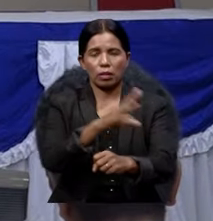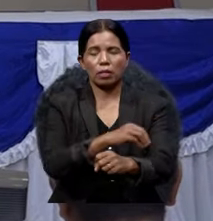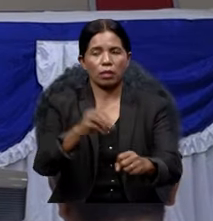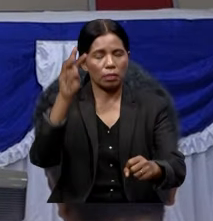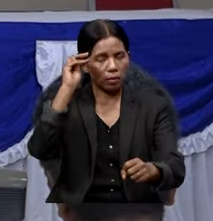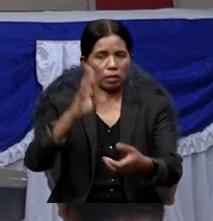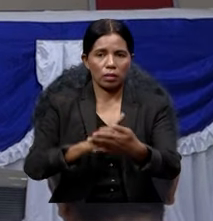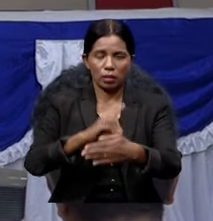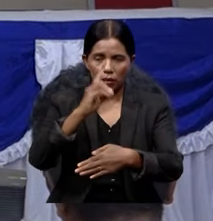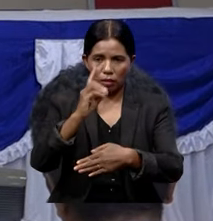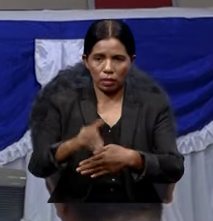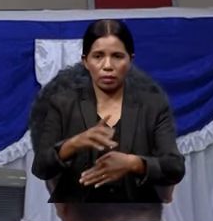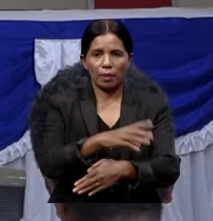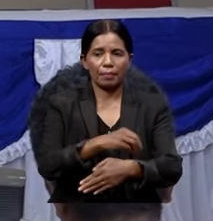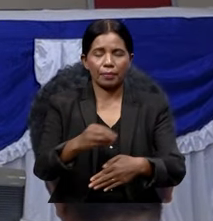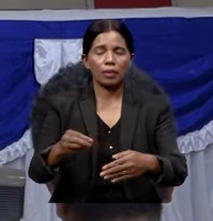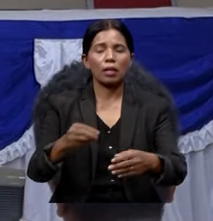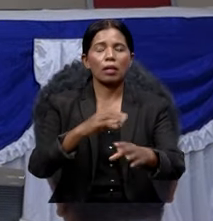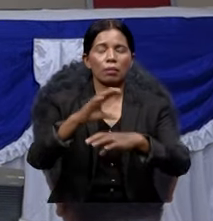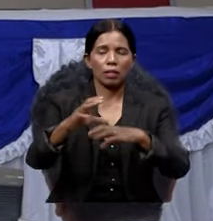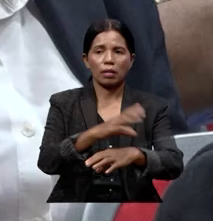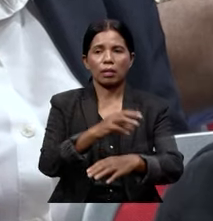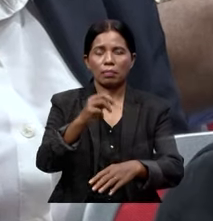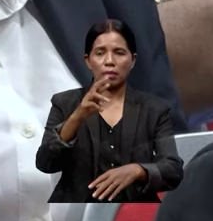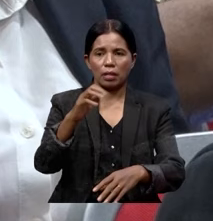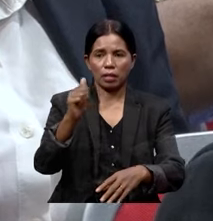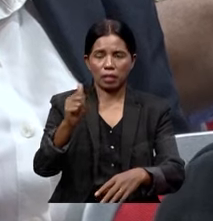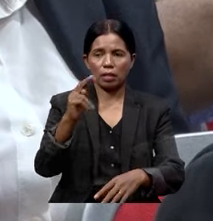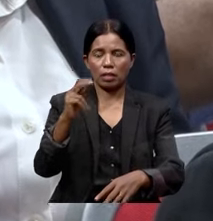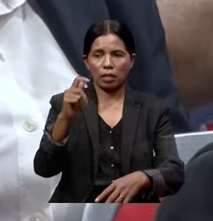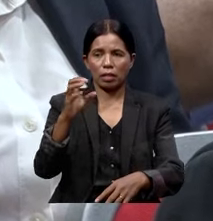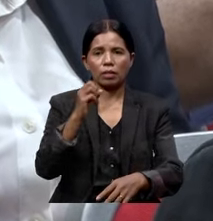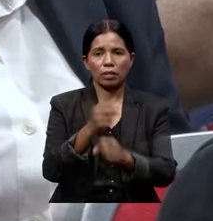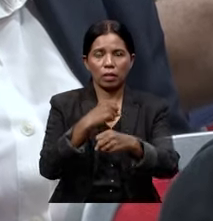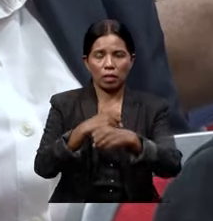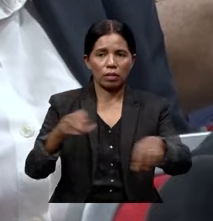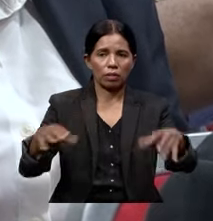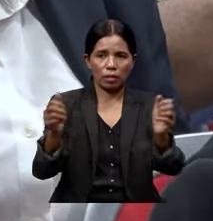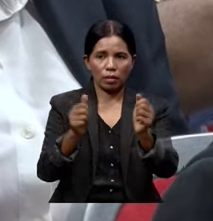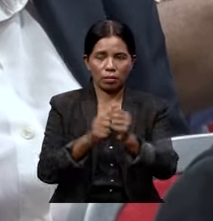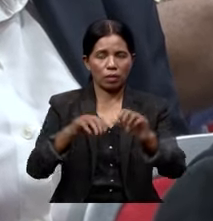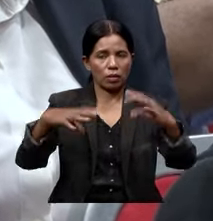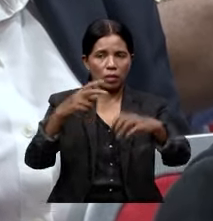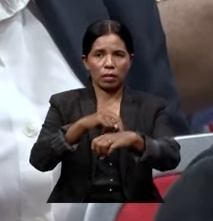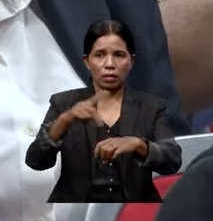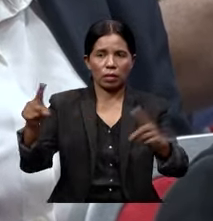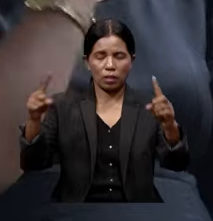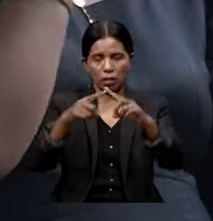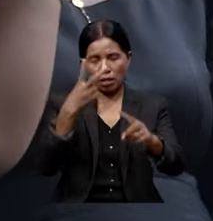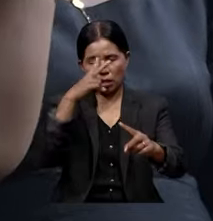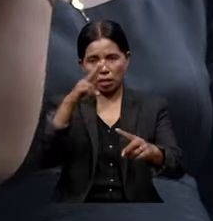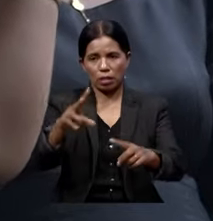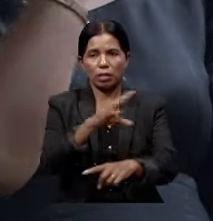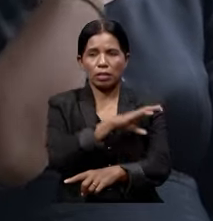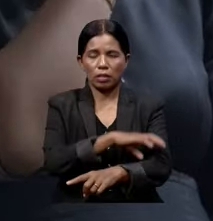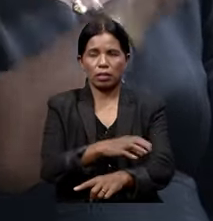Ministro Desenvolvimento Rural no Habitação Comunitária, Mariano Assanami Sabino, o de ralo coordenação no Conselho Nacional para Soberania,